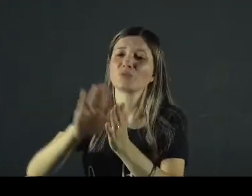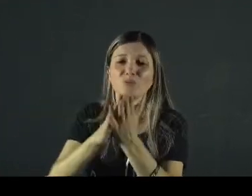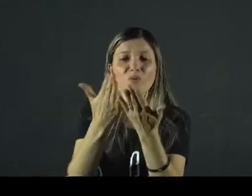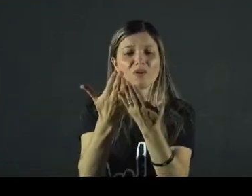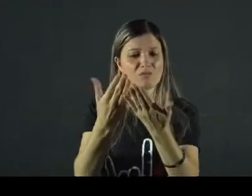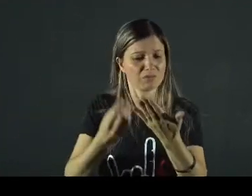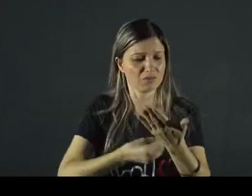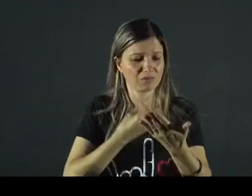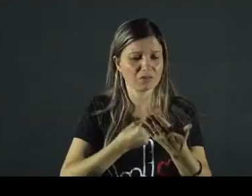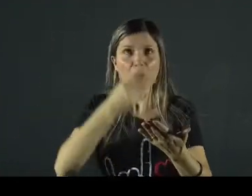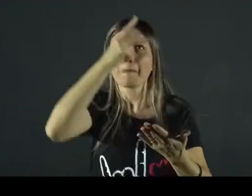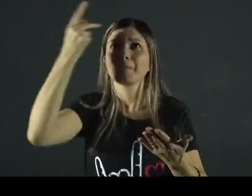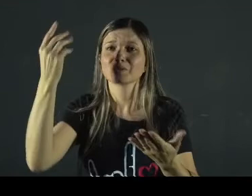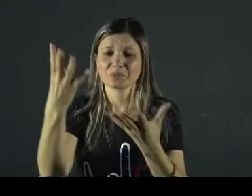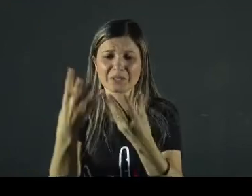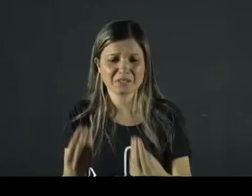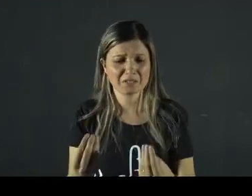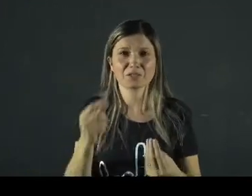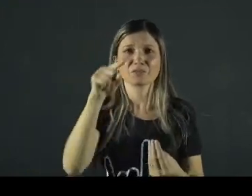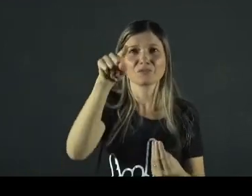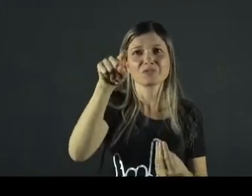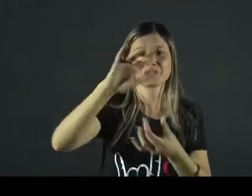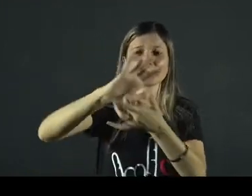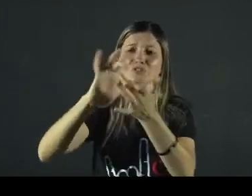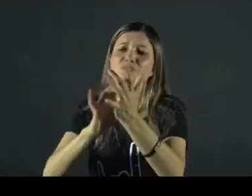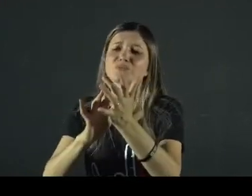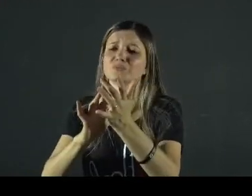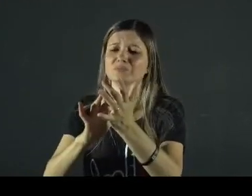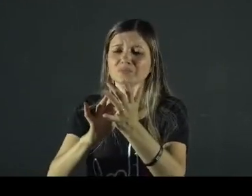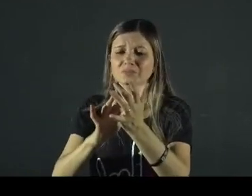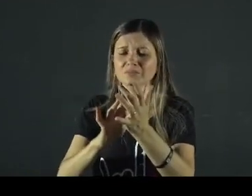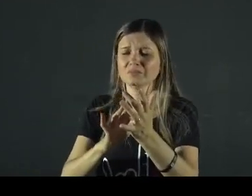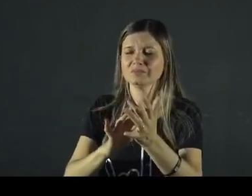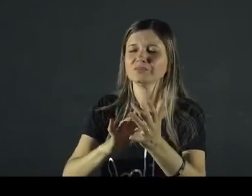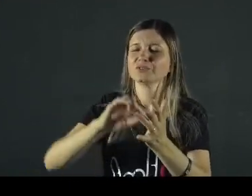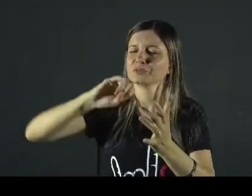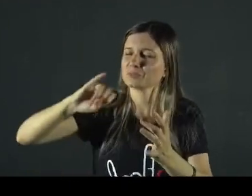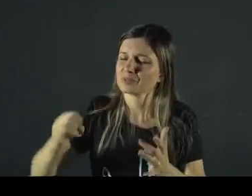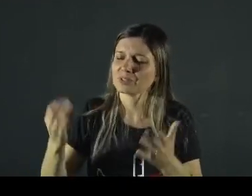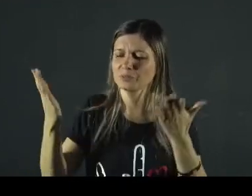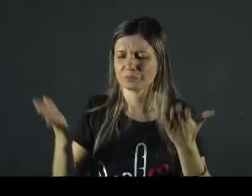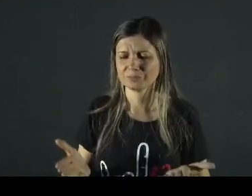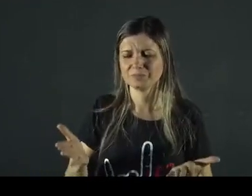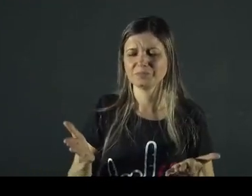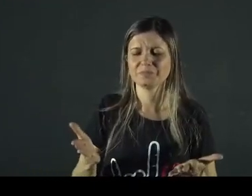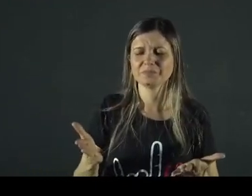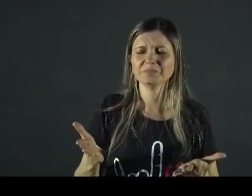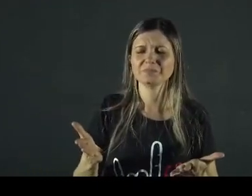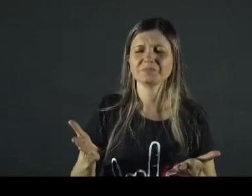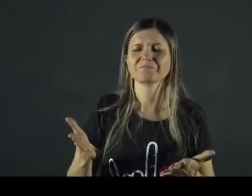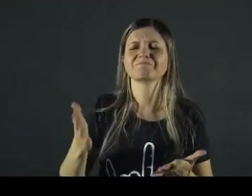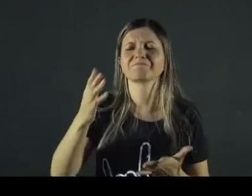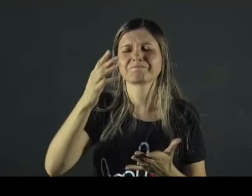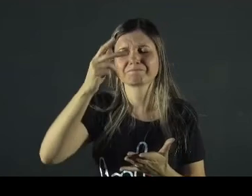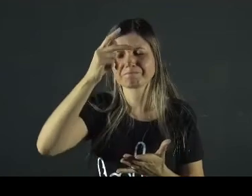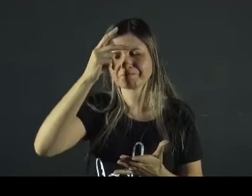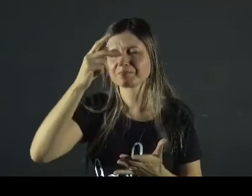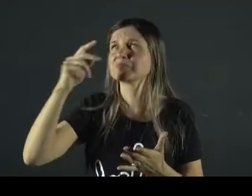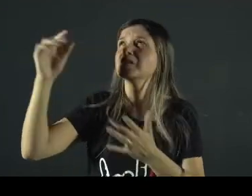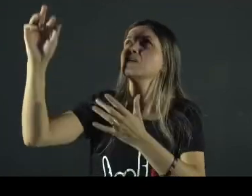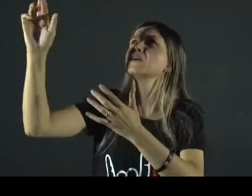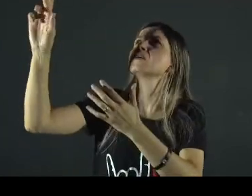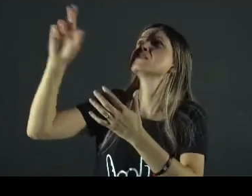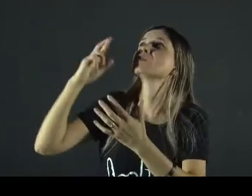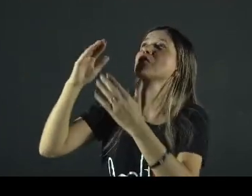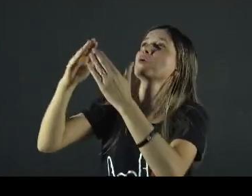estão te aceitando nessa noite, que o Senhor está dando essa oportunidade. Peço, Deus, que o Senhor